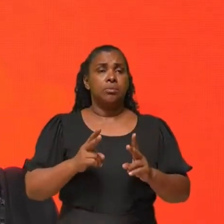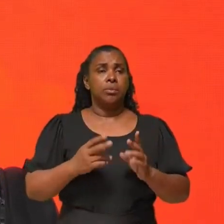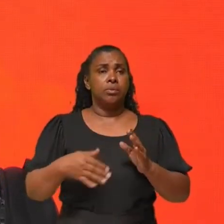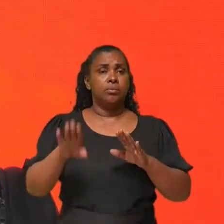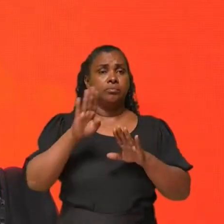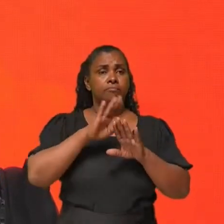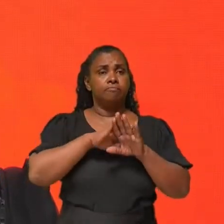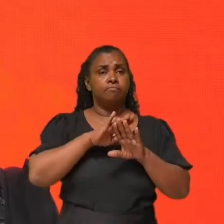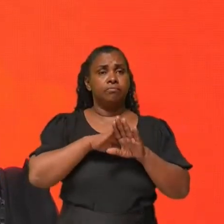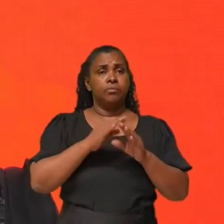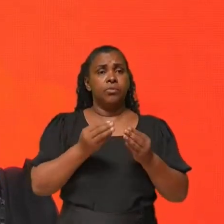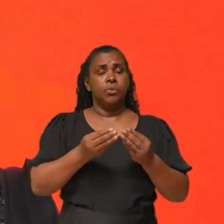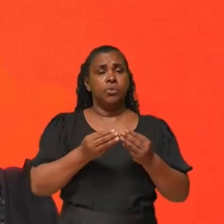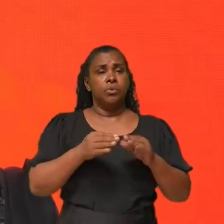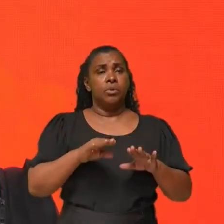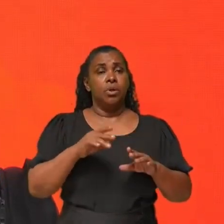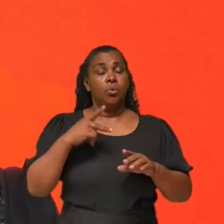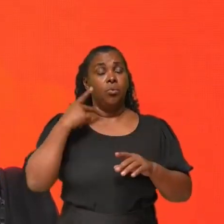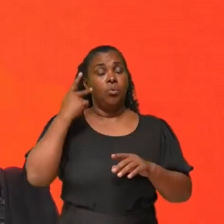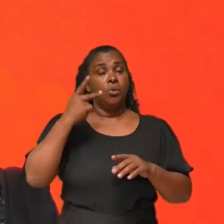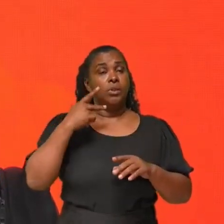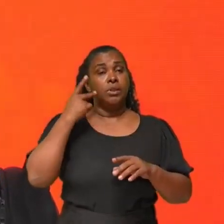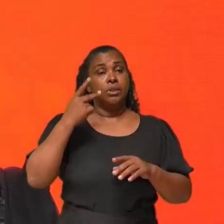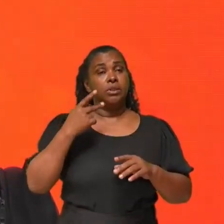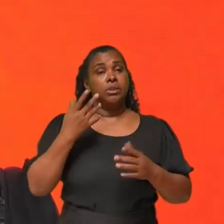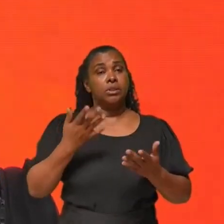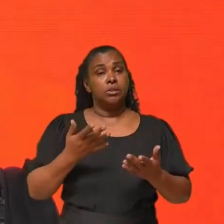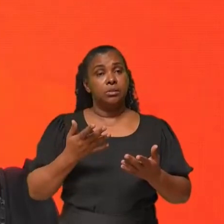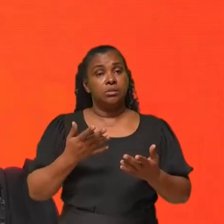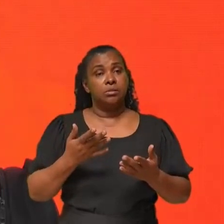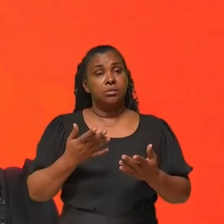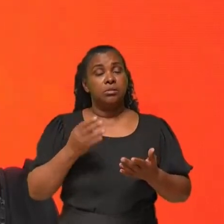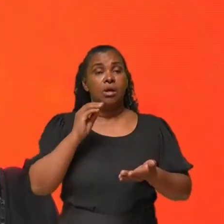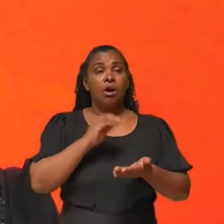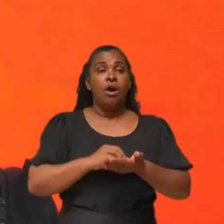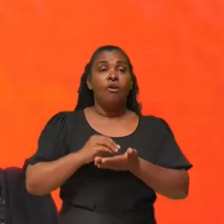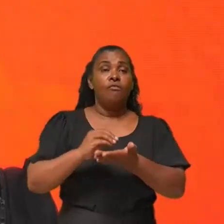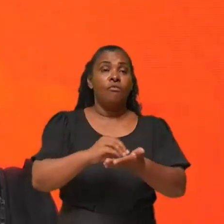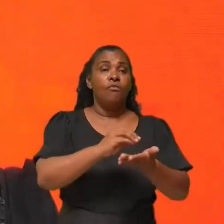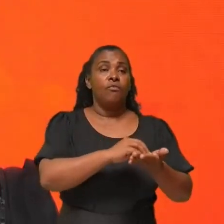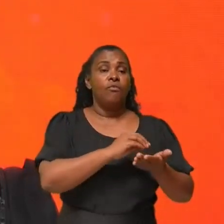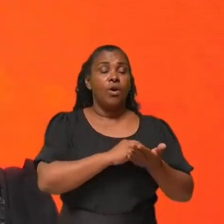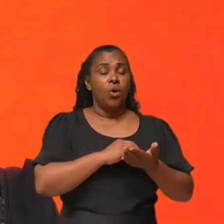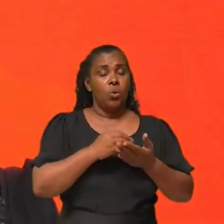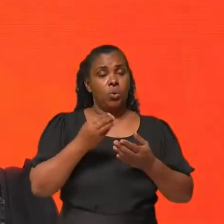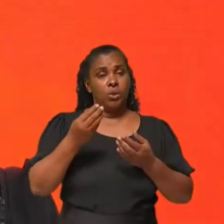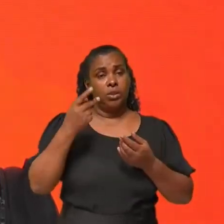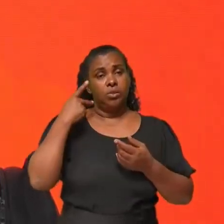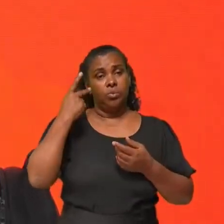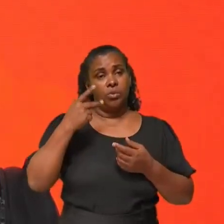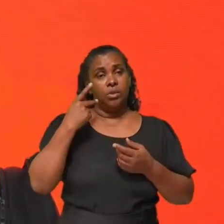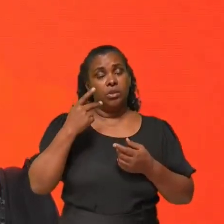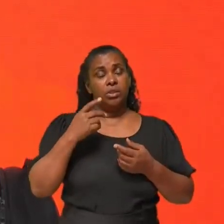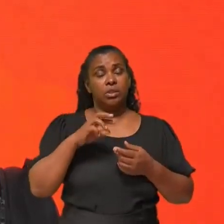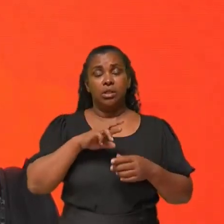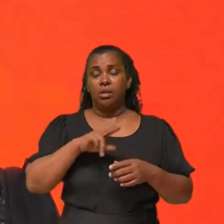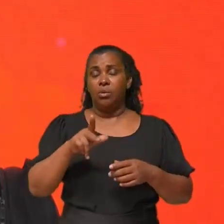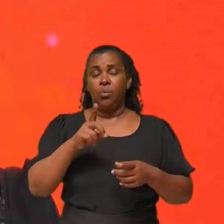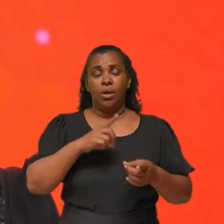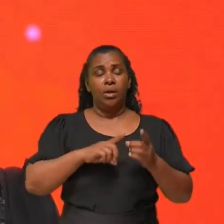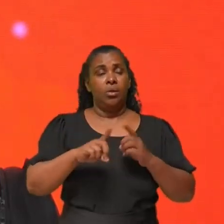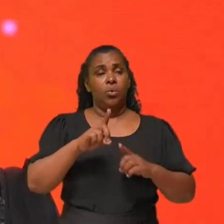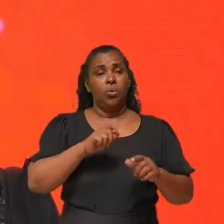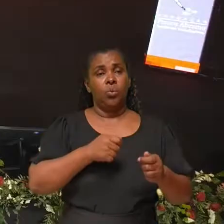política, não do domínio das tecnologias. E, num contexto de desafios